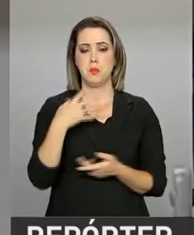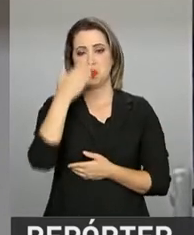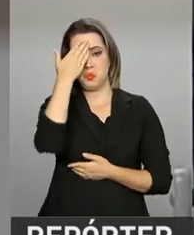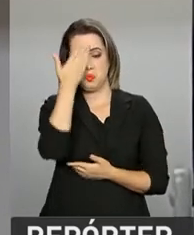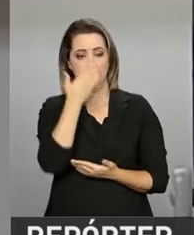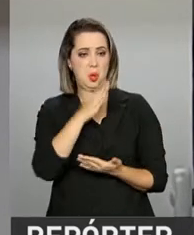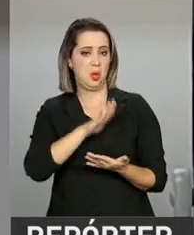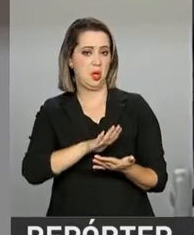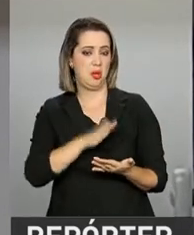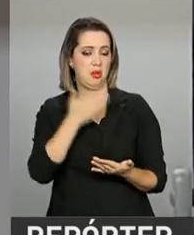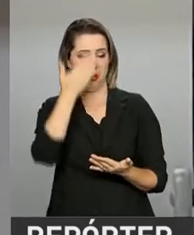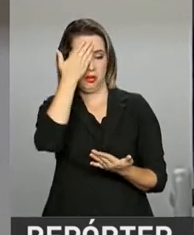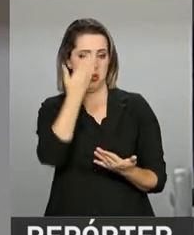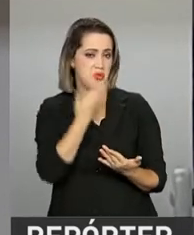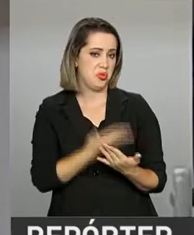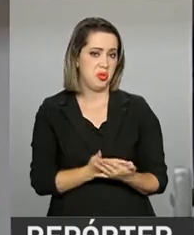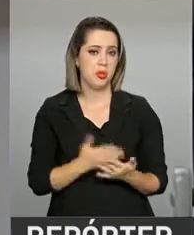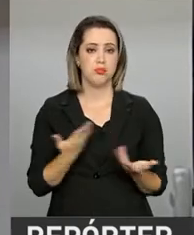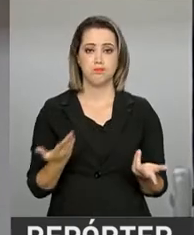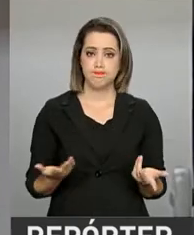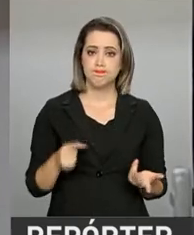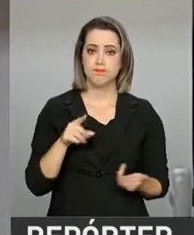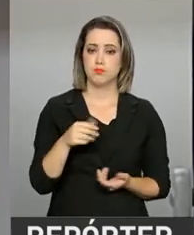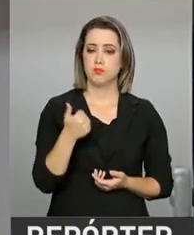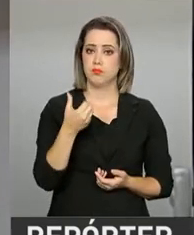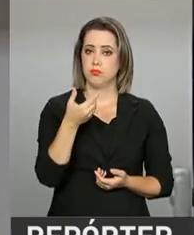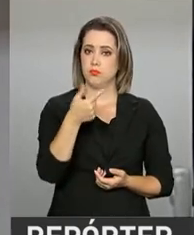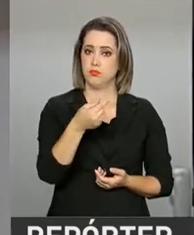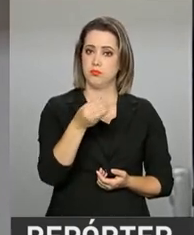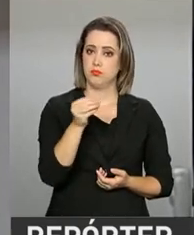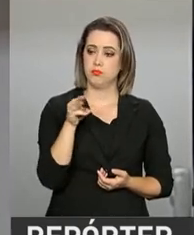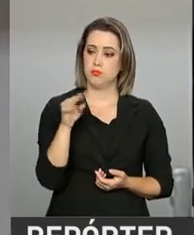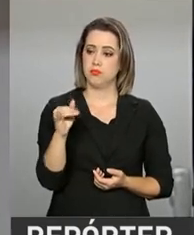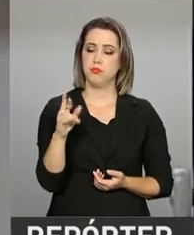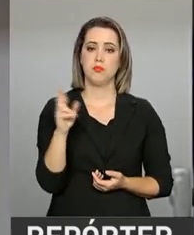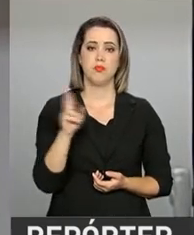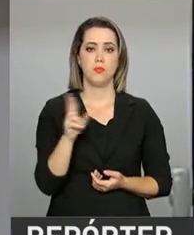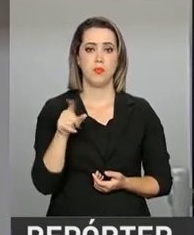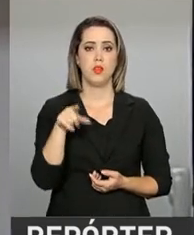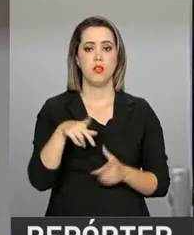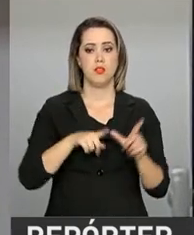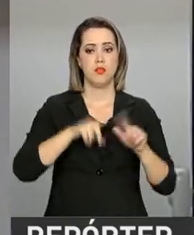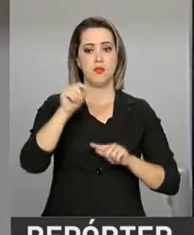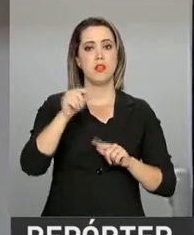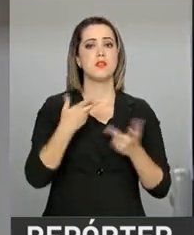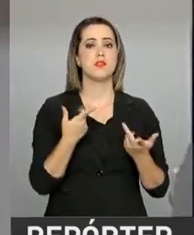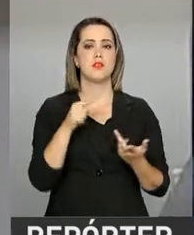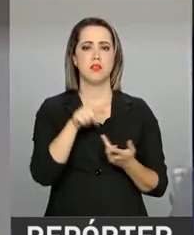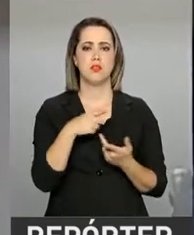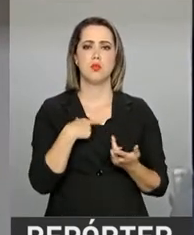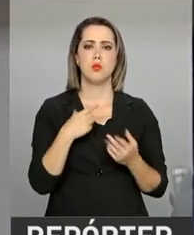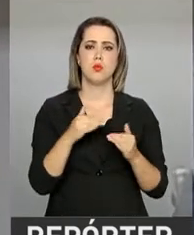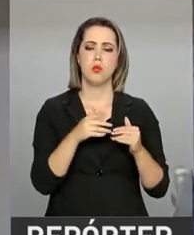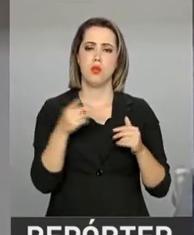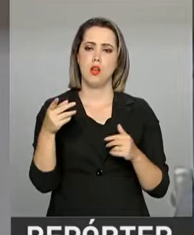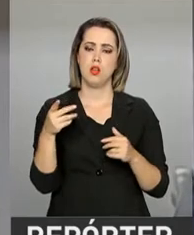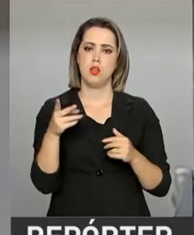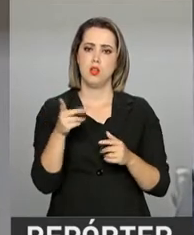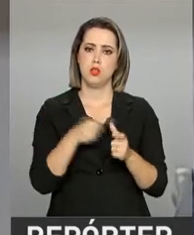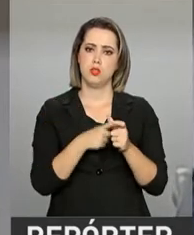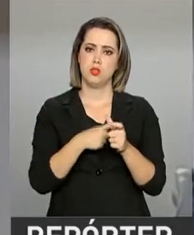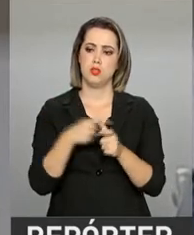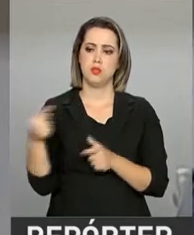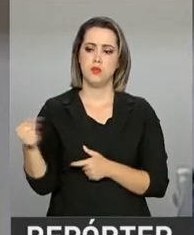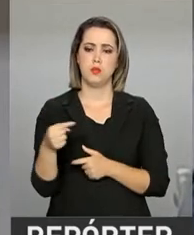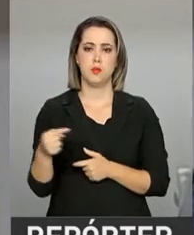sobre o cumprimento dessa meta que era de 170 bilhões de reais ela foi superada isto é o 10o menotti santo foi